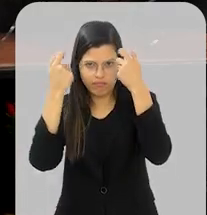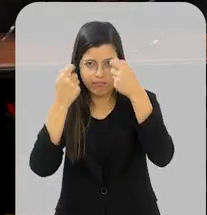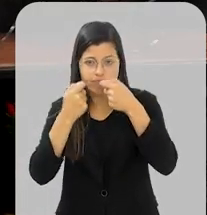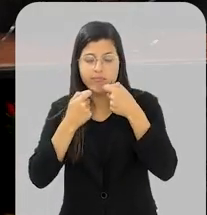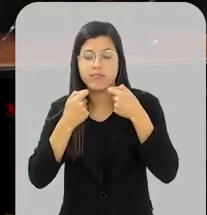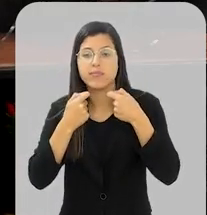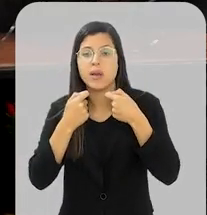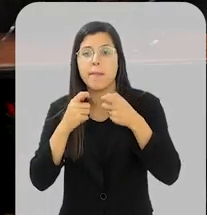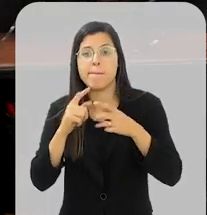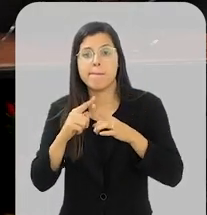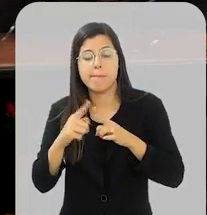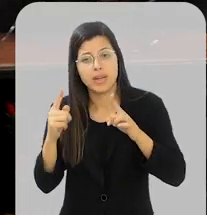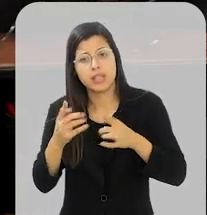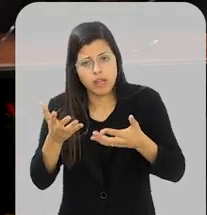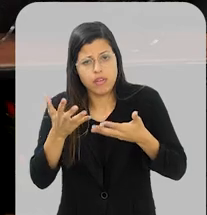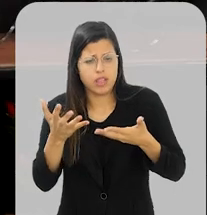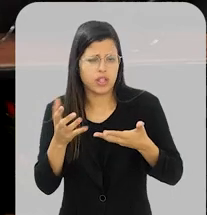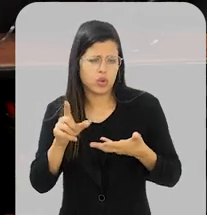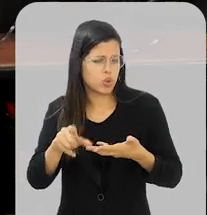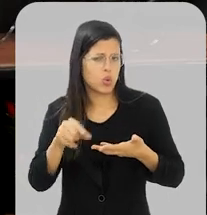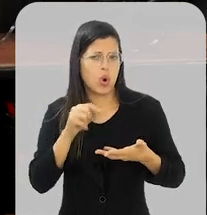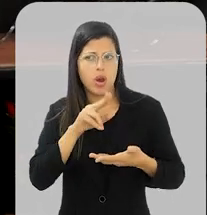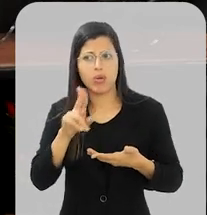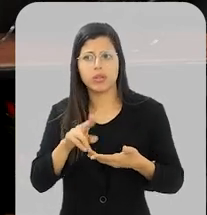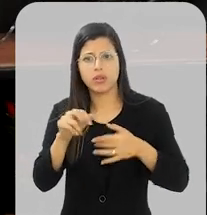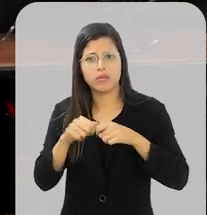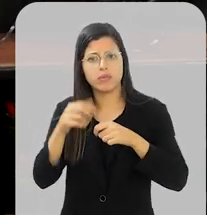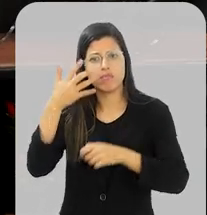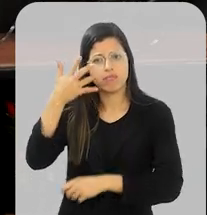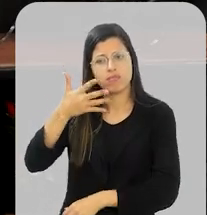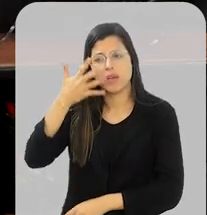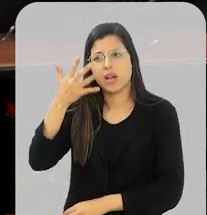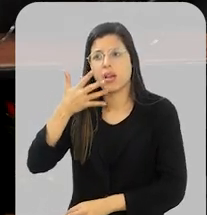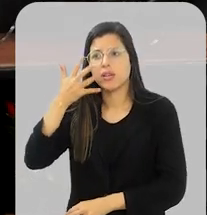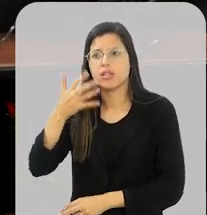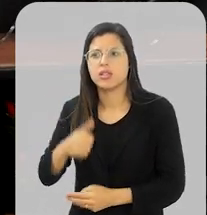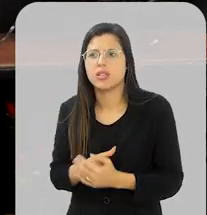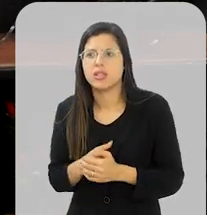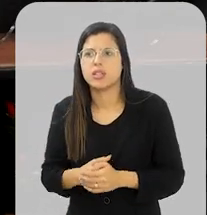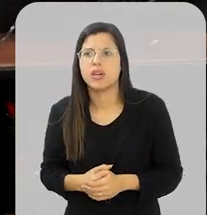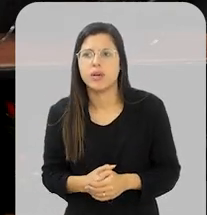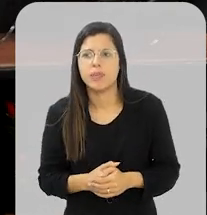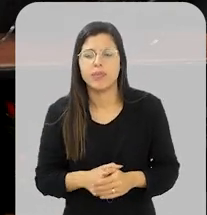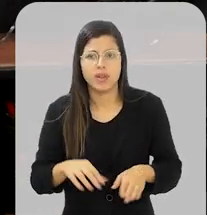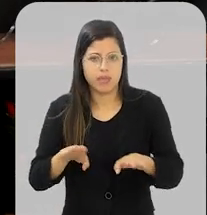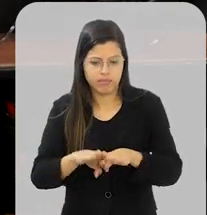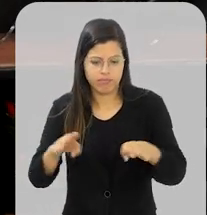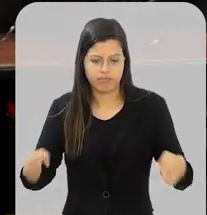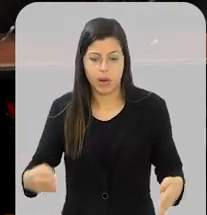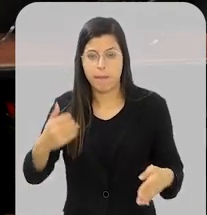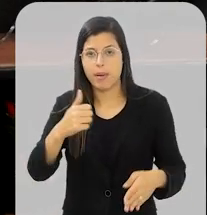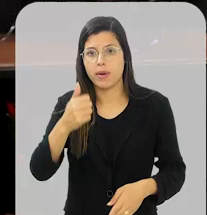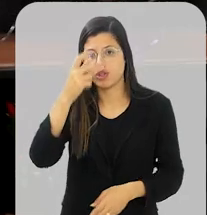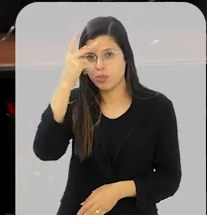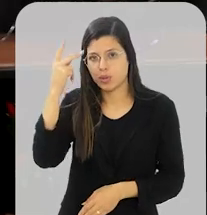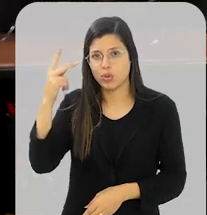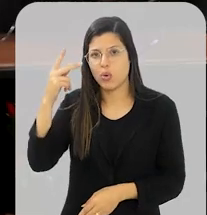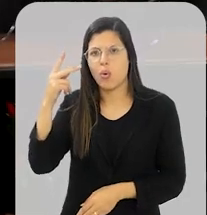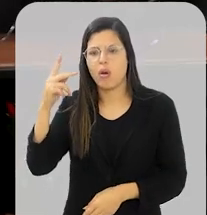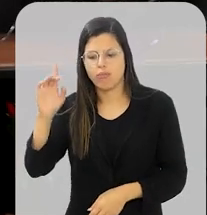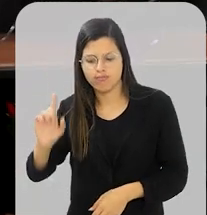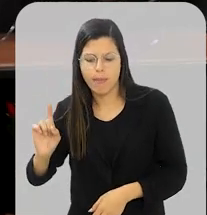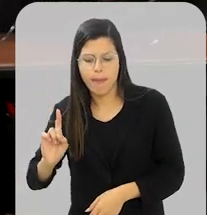mas ela, por opção, quis usar. E ela fez essa palestra. E aí, como meu stand é o primeiro, as